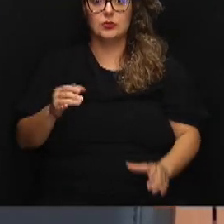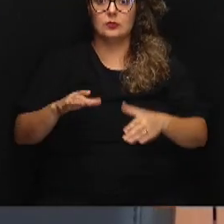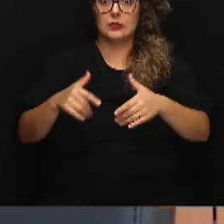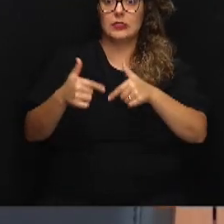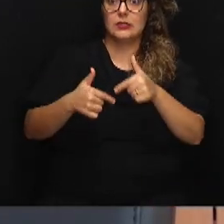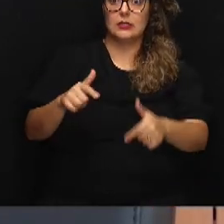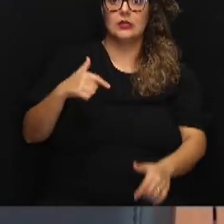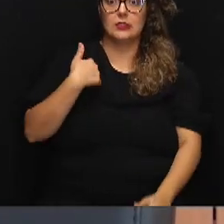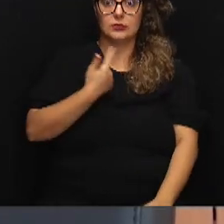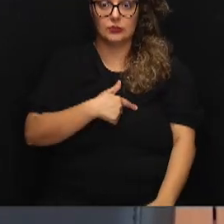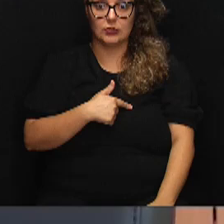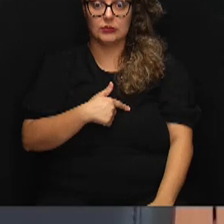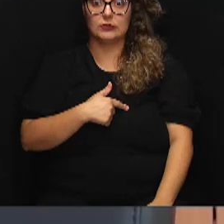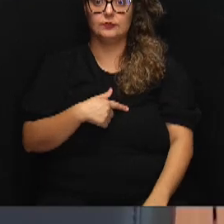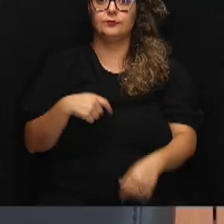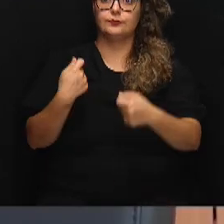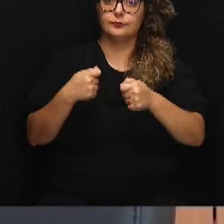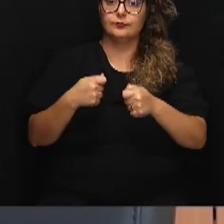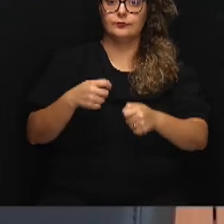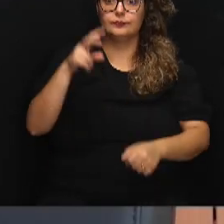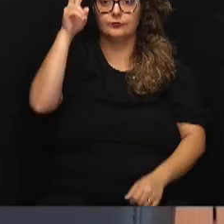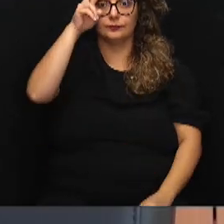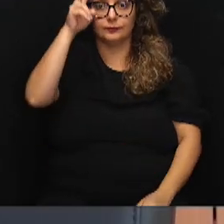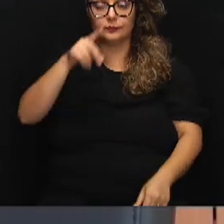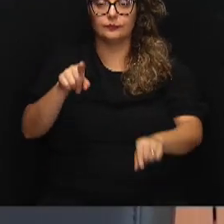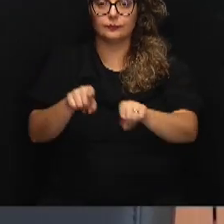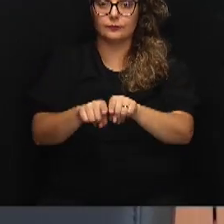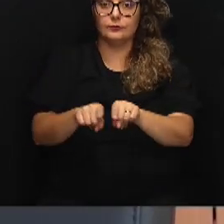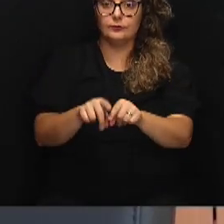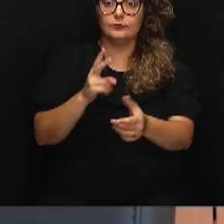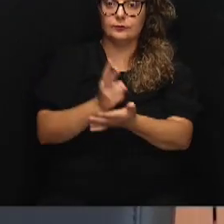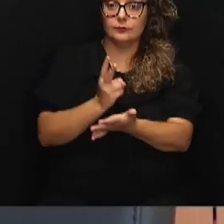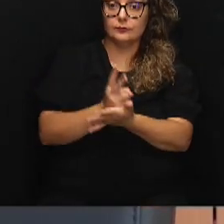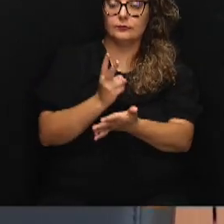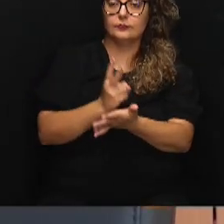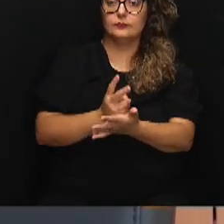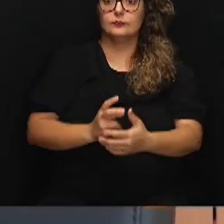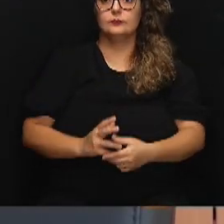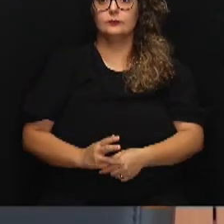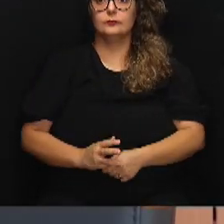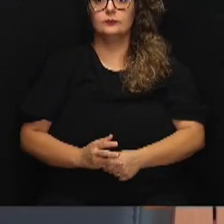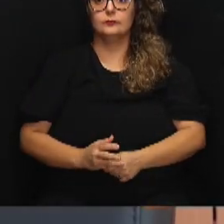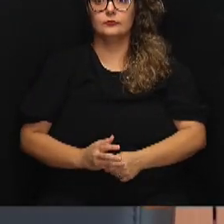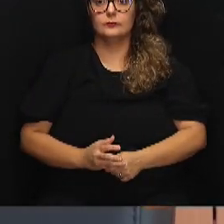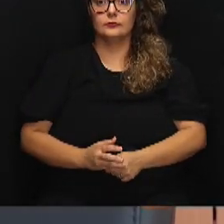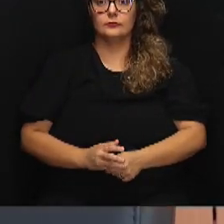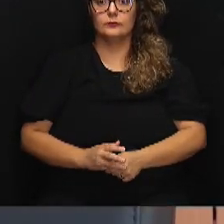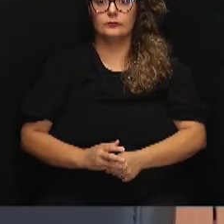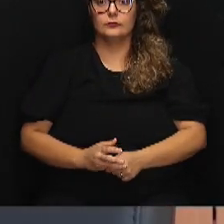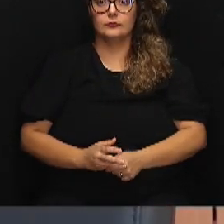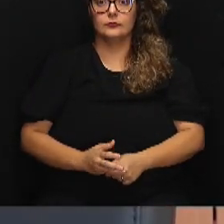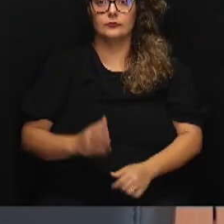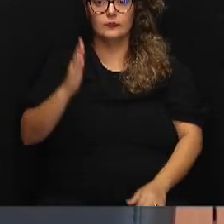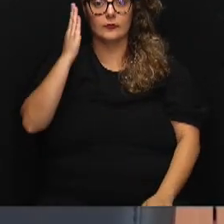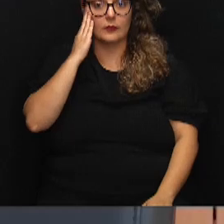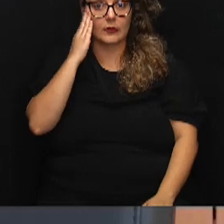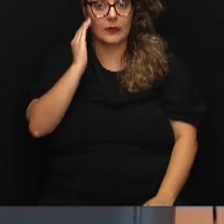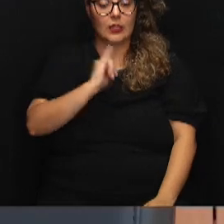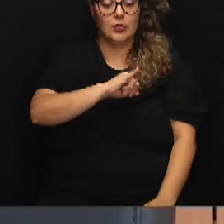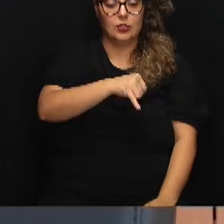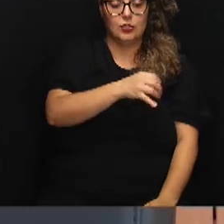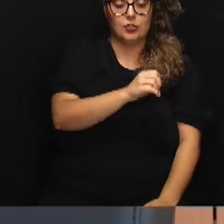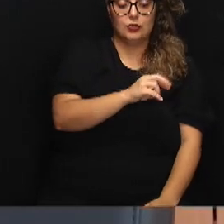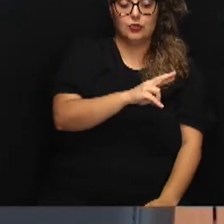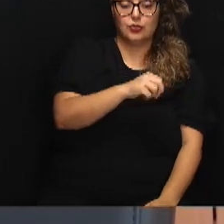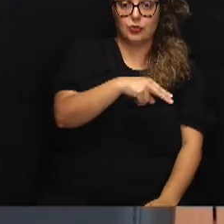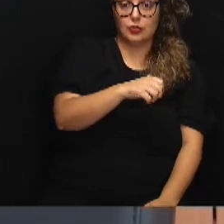trabalhadora, e que é preciso ser resgatado o tempo todo, né, é o entendimento que jornada de trabalho